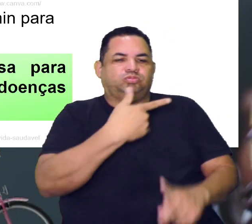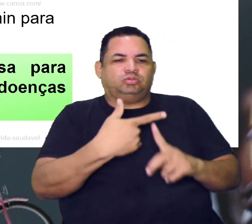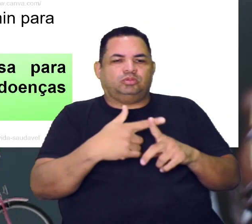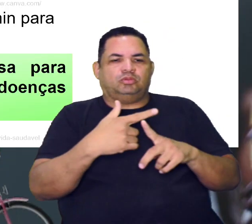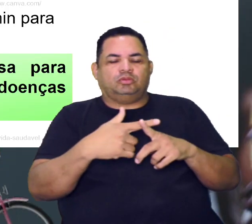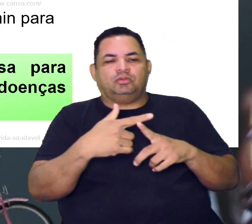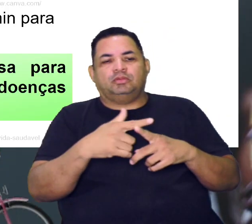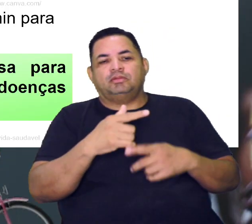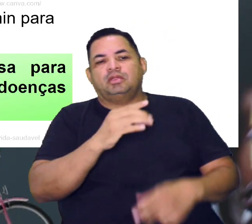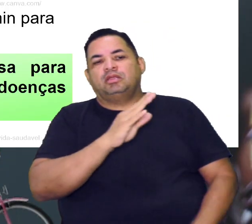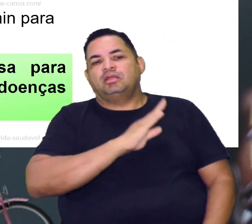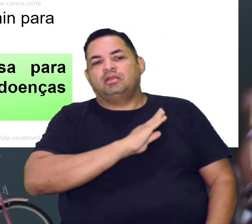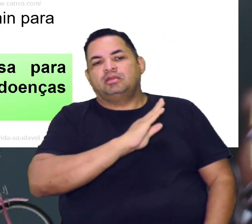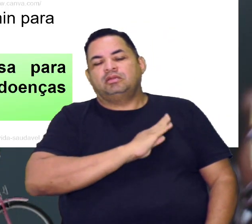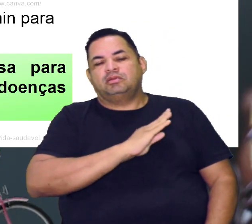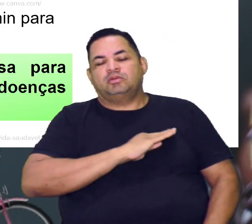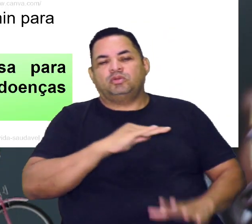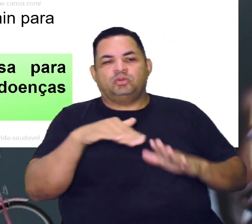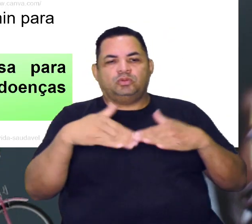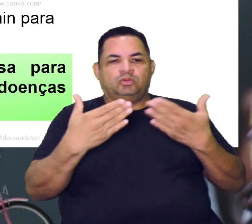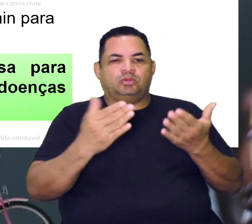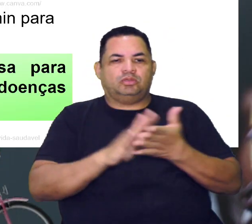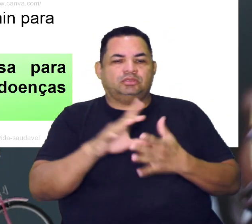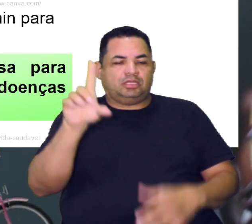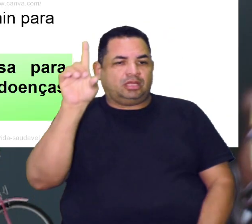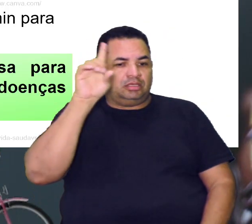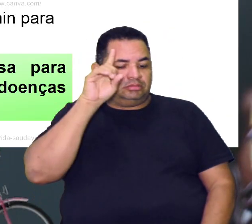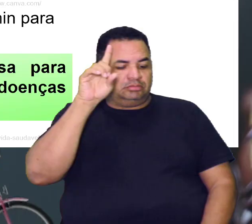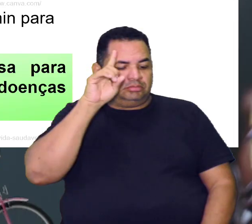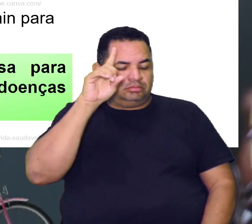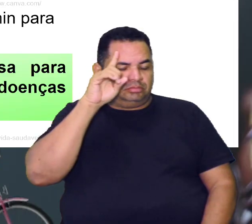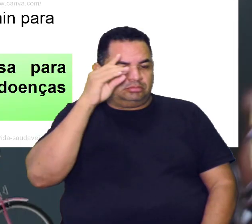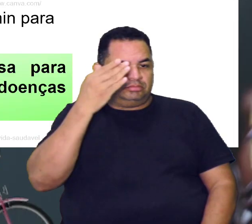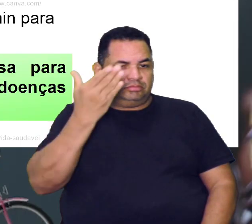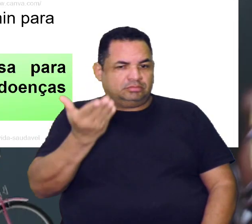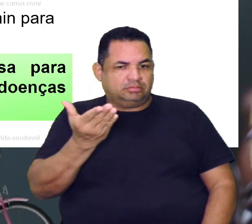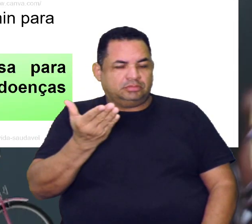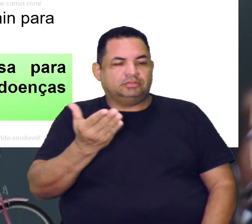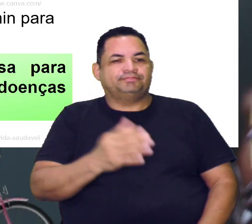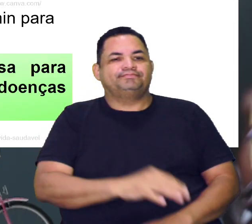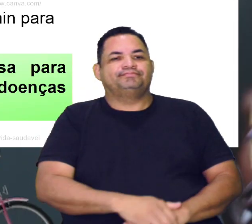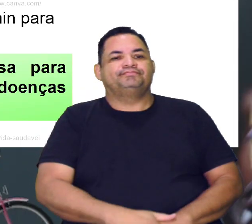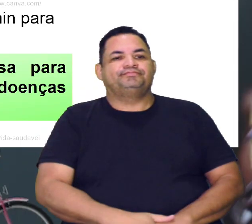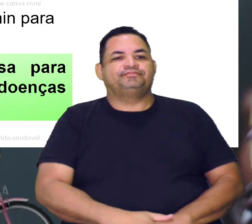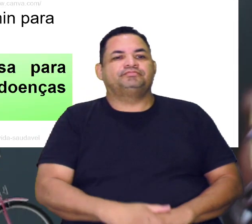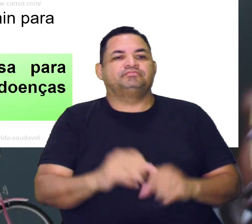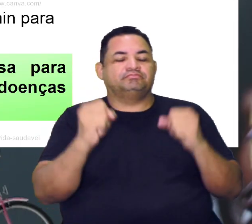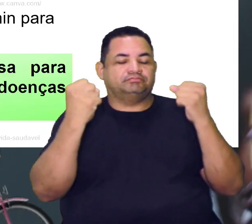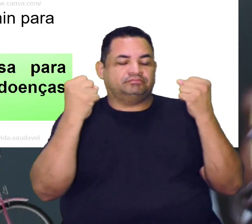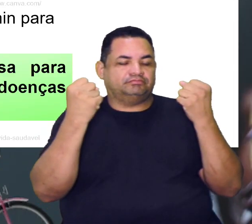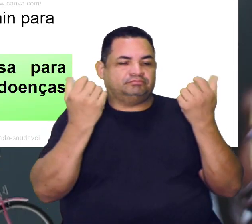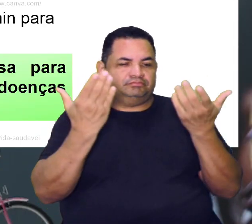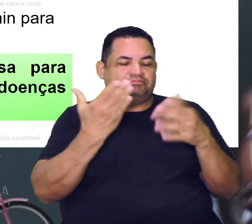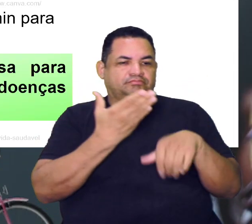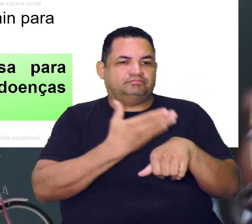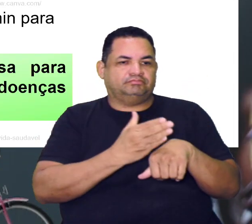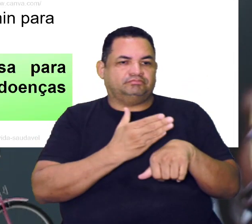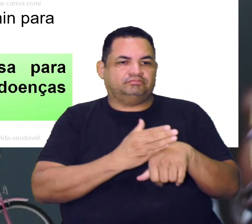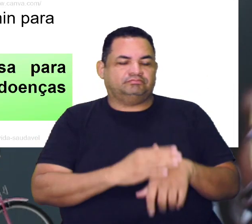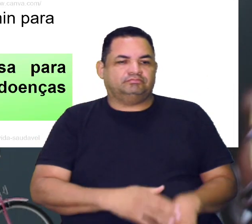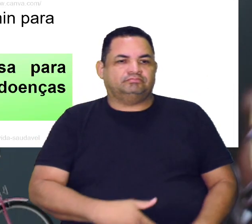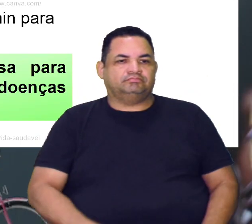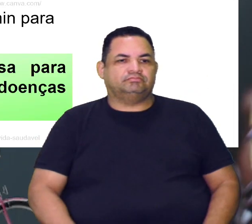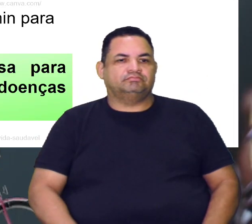ser evitados quando eu tenho essa rotina de exercícios físicos no meu dia a dia. Tudo bem?